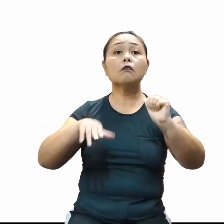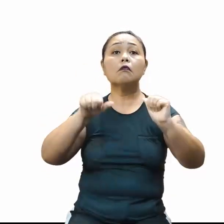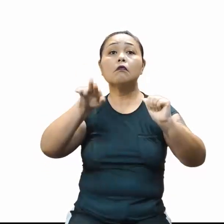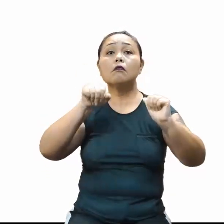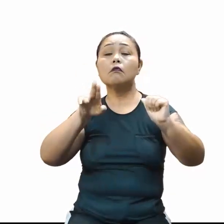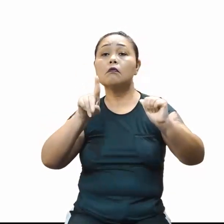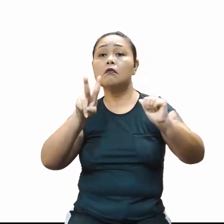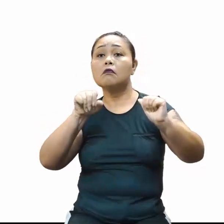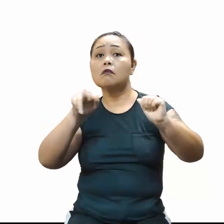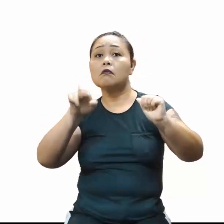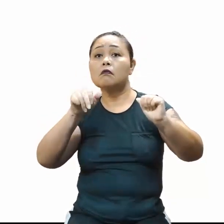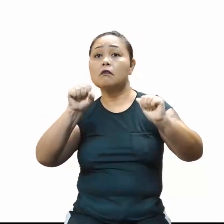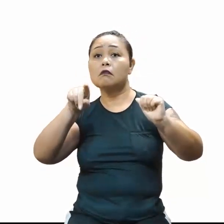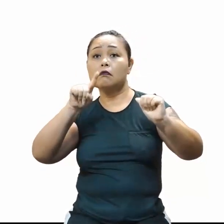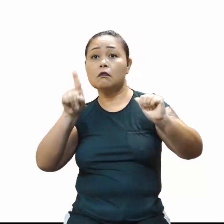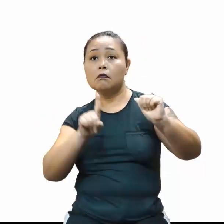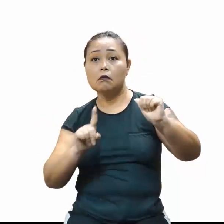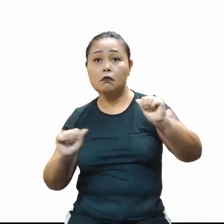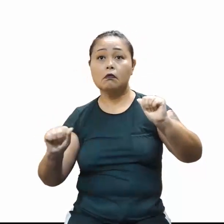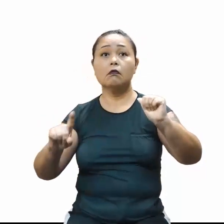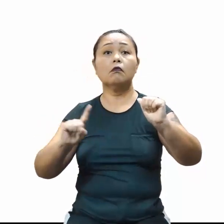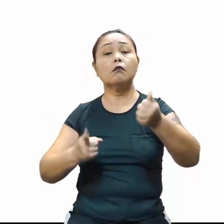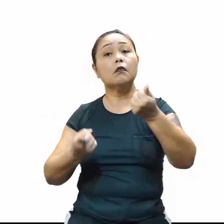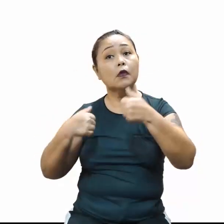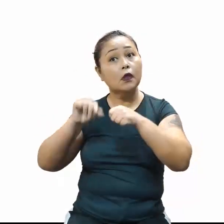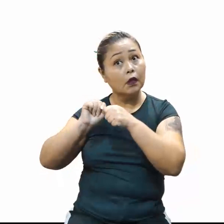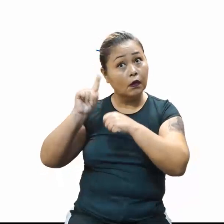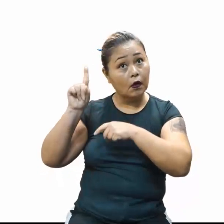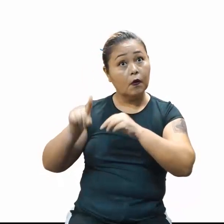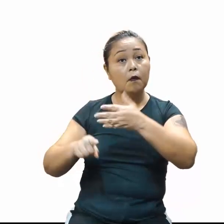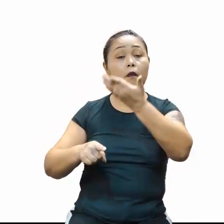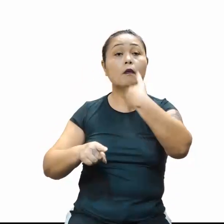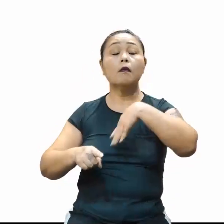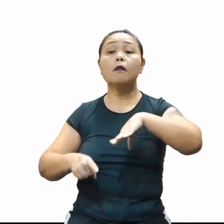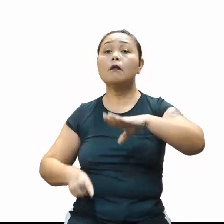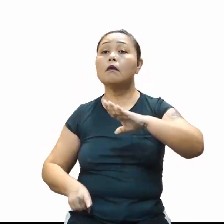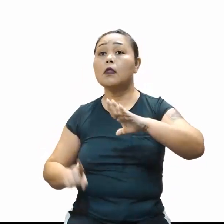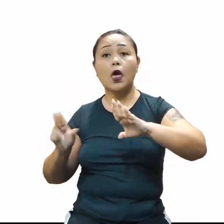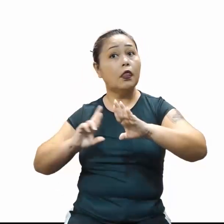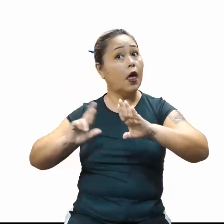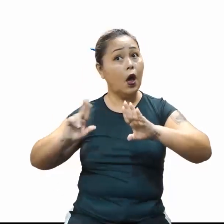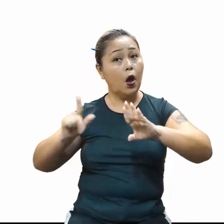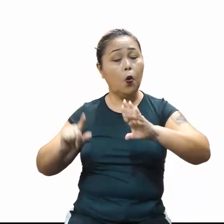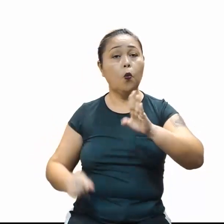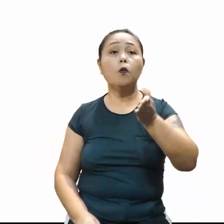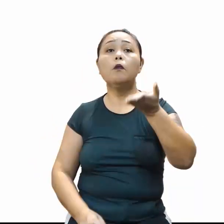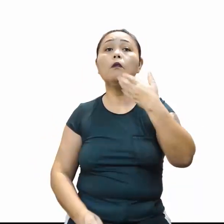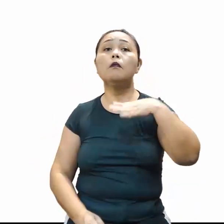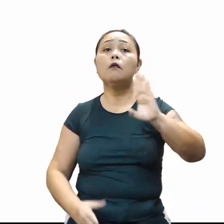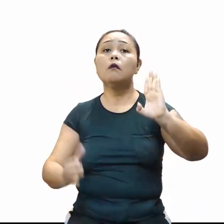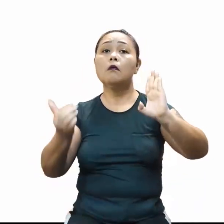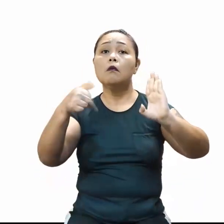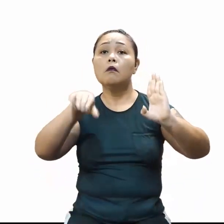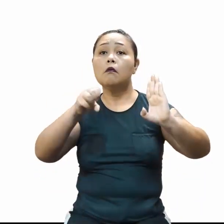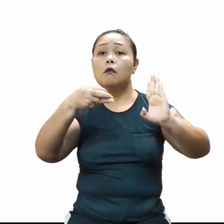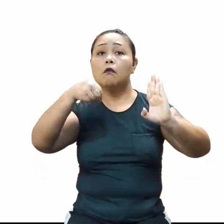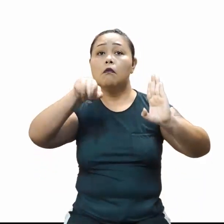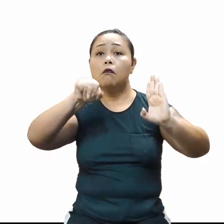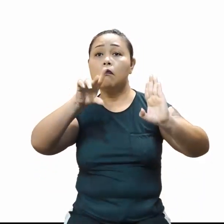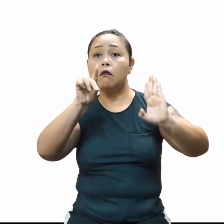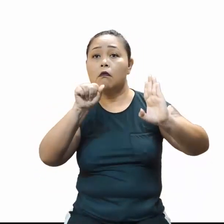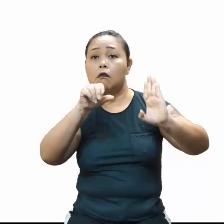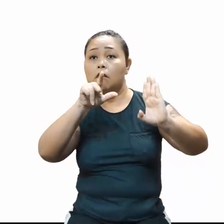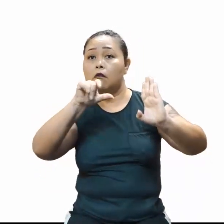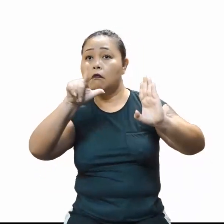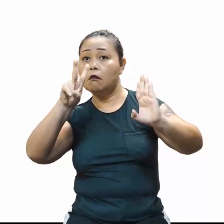Souza, que era o Barão de Mauá. Não, esse aí não. Cândido Mariano da